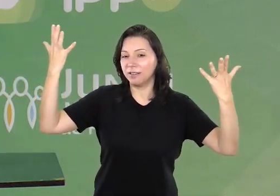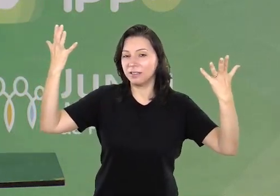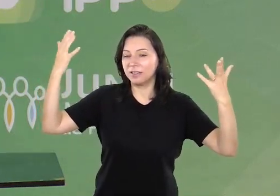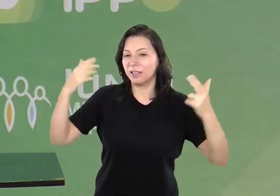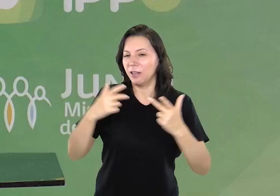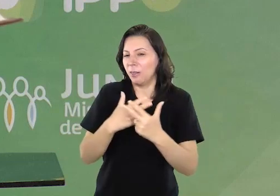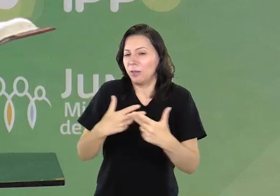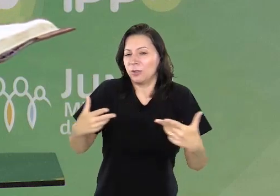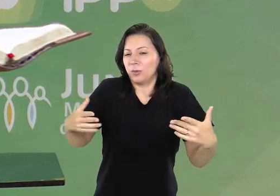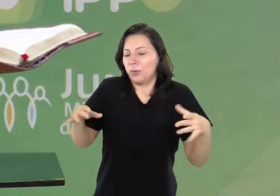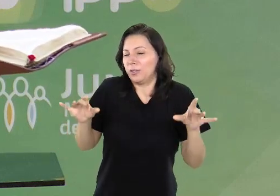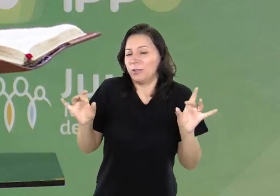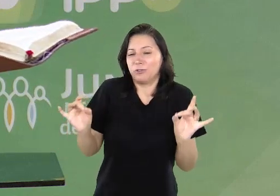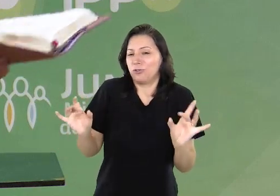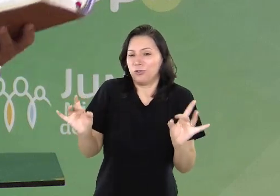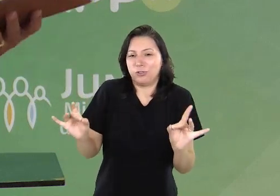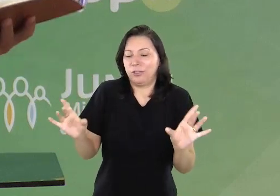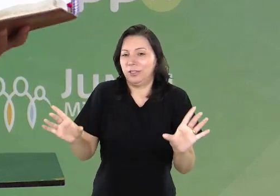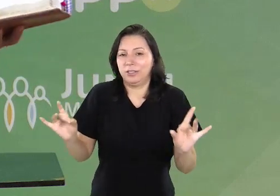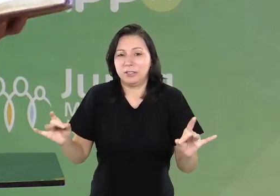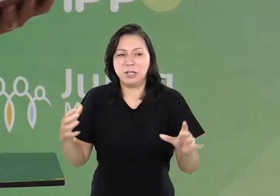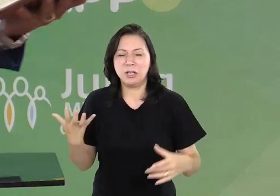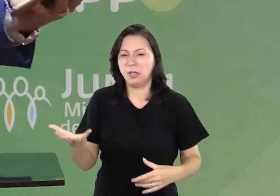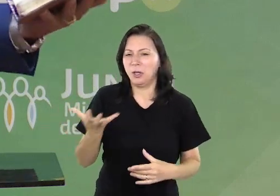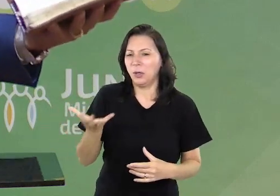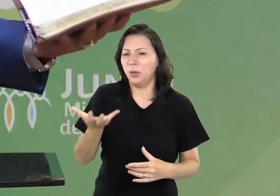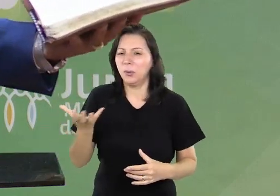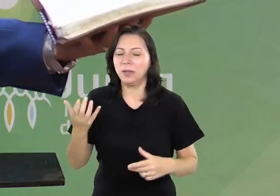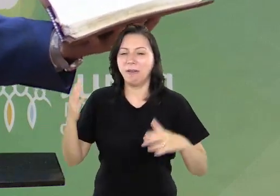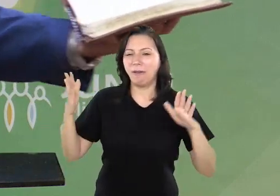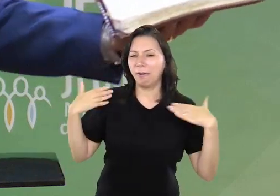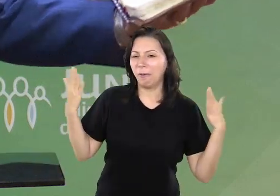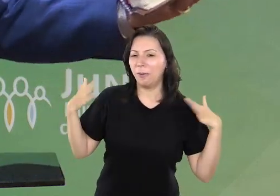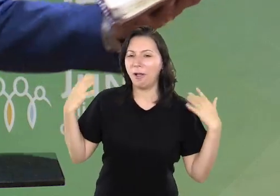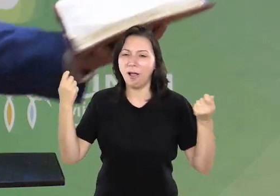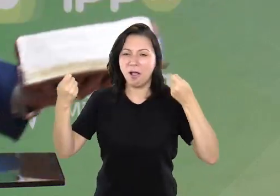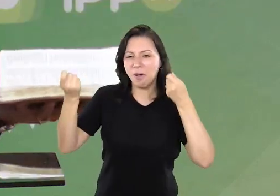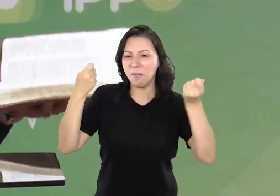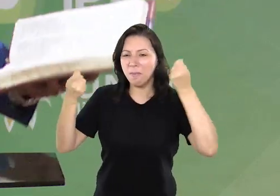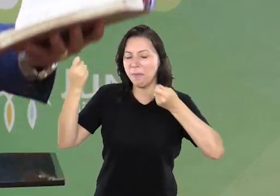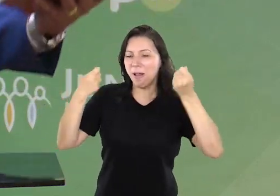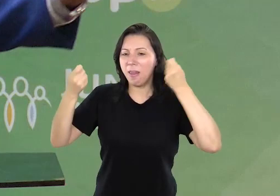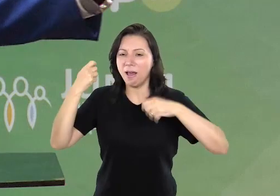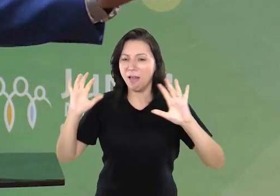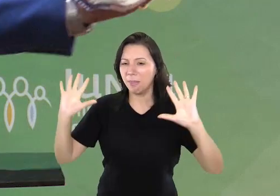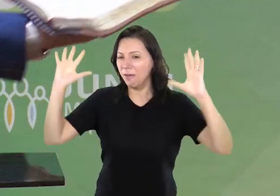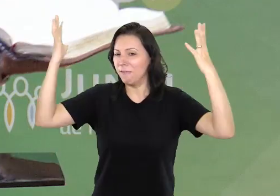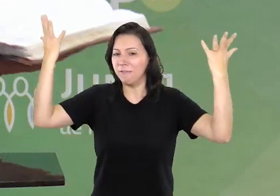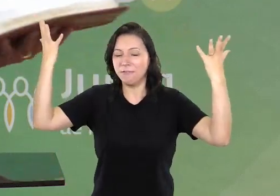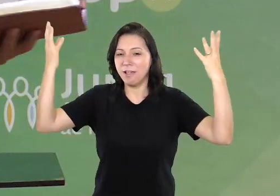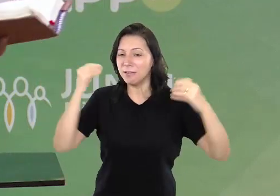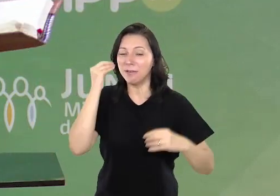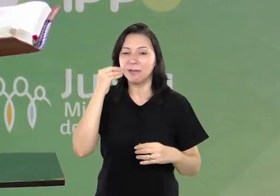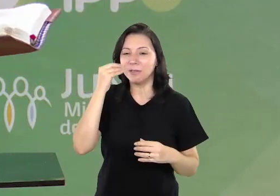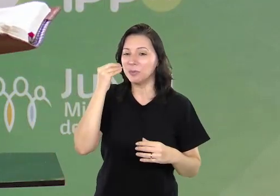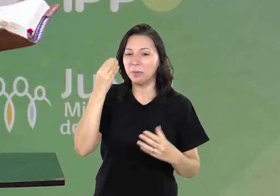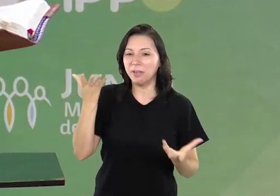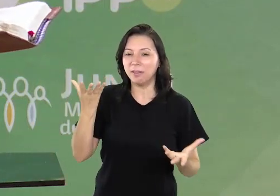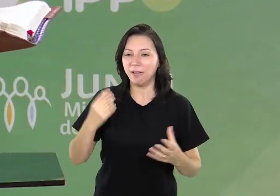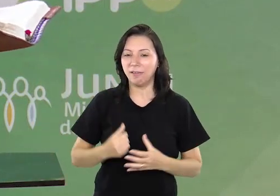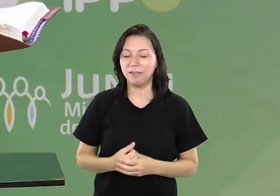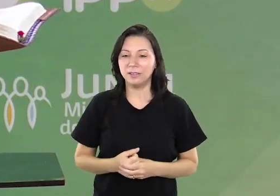das festas eu quero me alegrar eu quero me divertir eu mereço me divertir eu quero experimentar isso